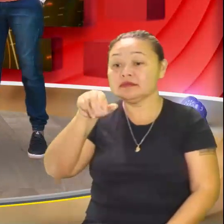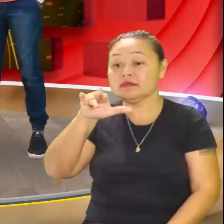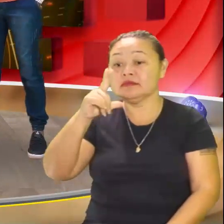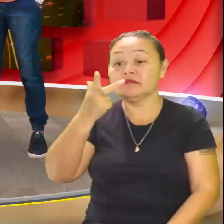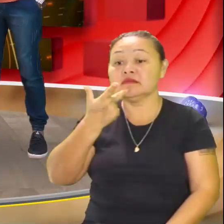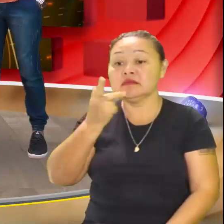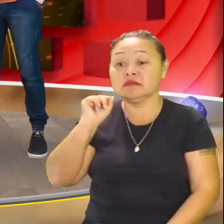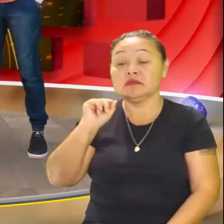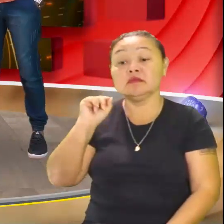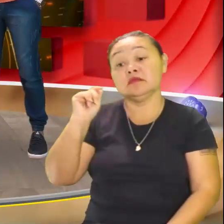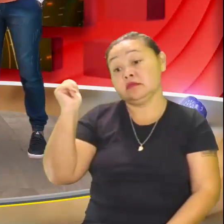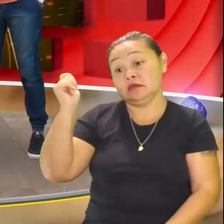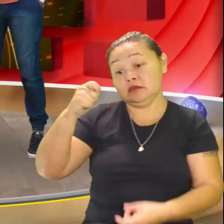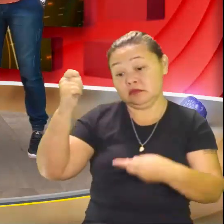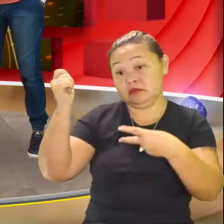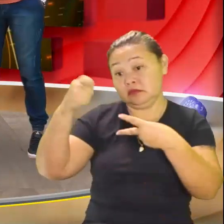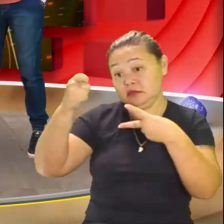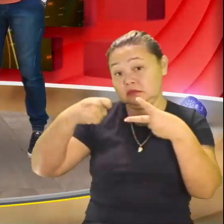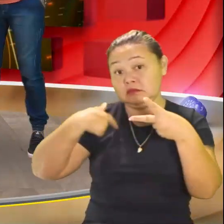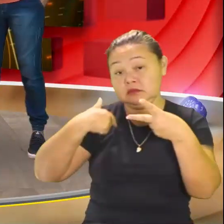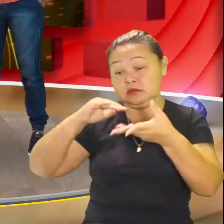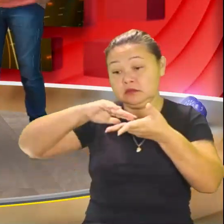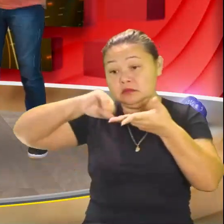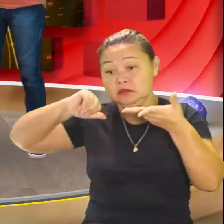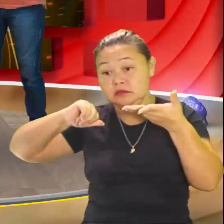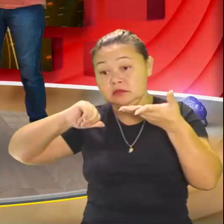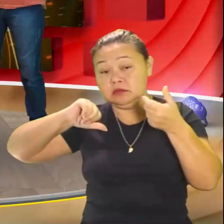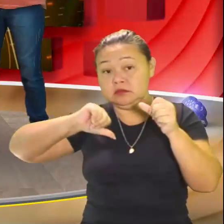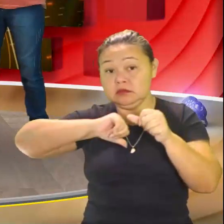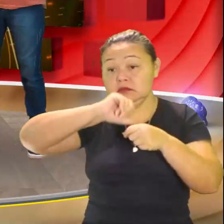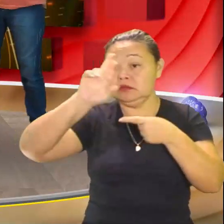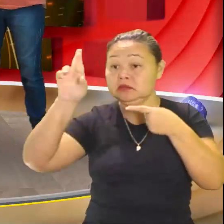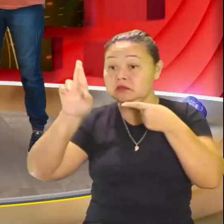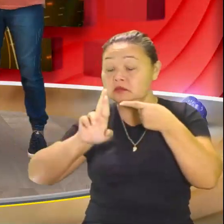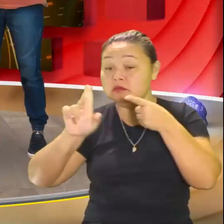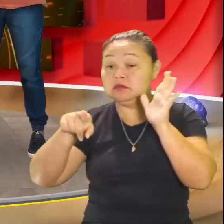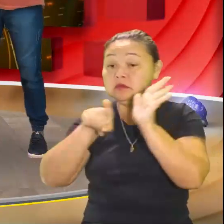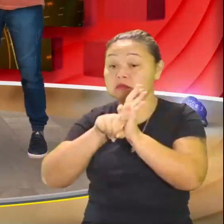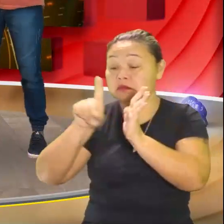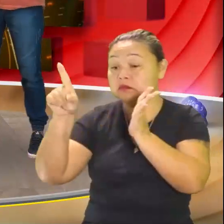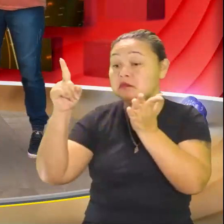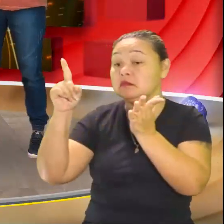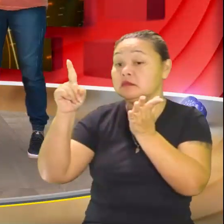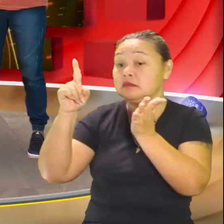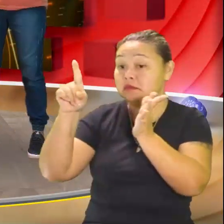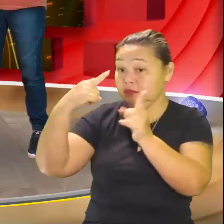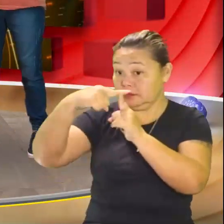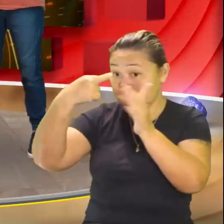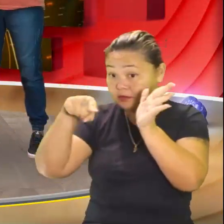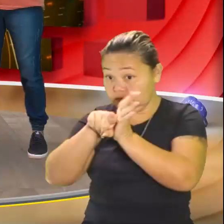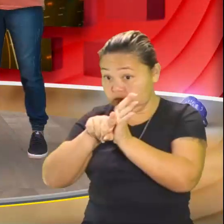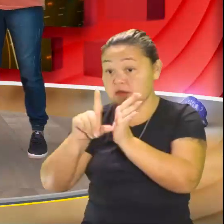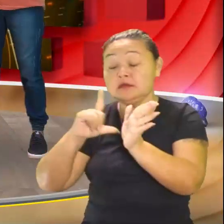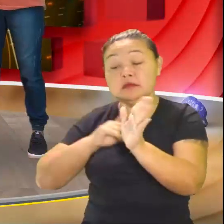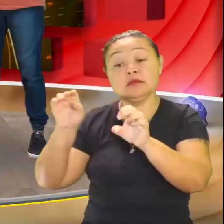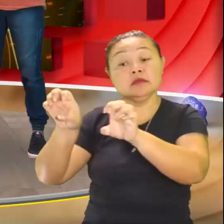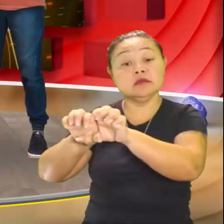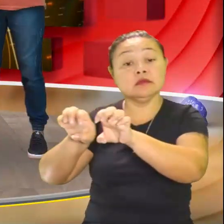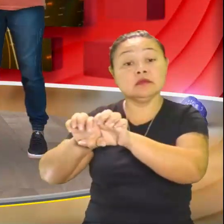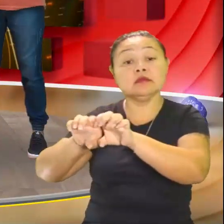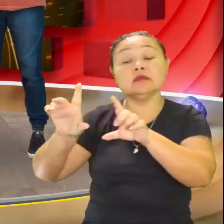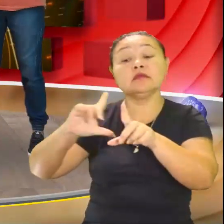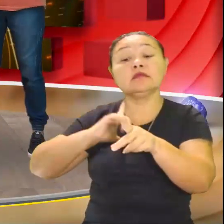2 possibilidades de resposta, né? Quando a gente tira do módulo, a gente faz uma com a parte positiva e outra com a parte negativa. Isso nas